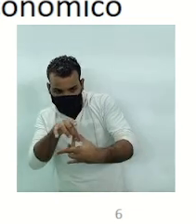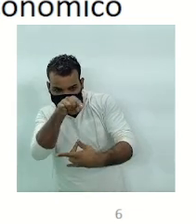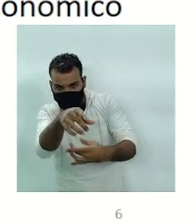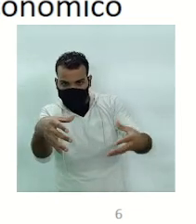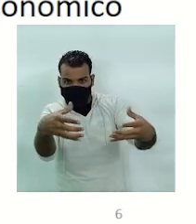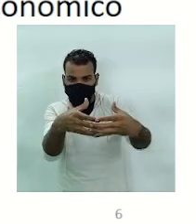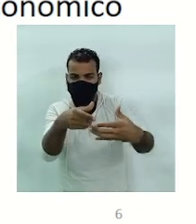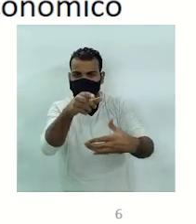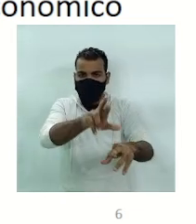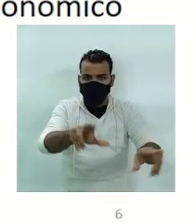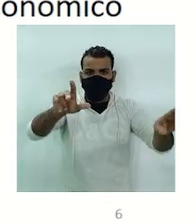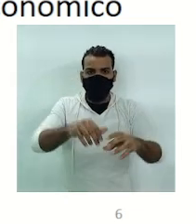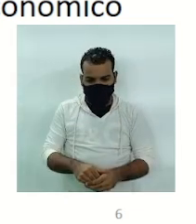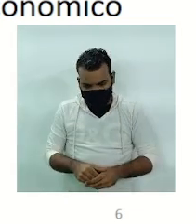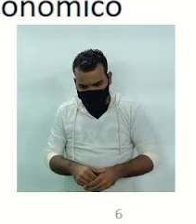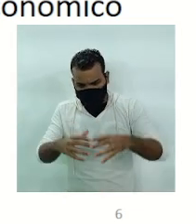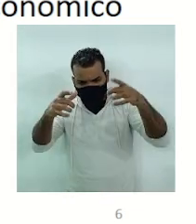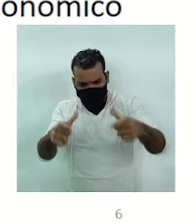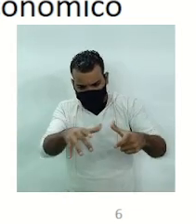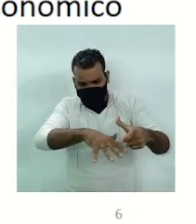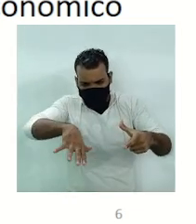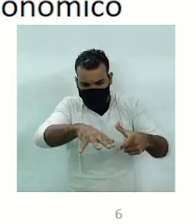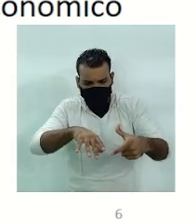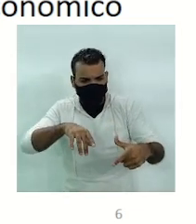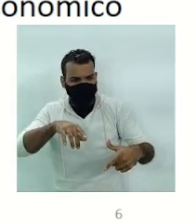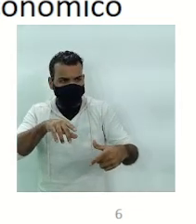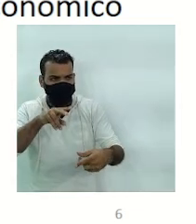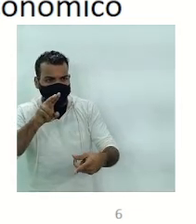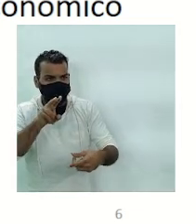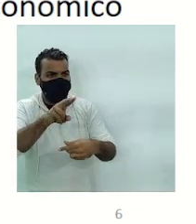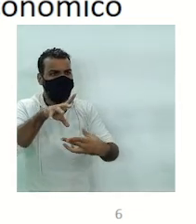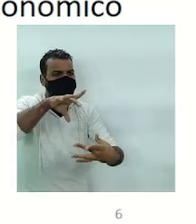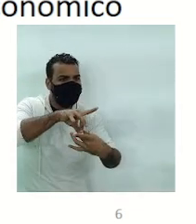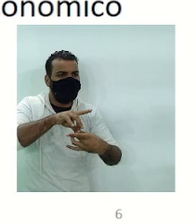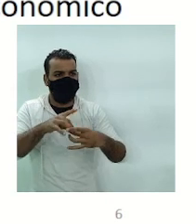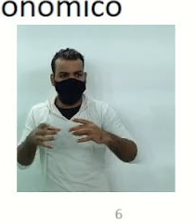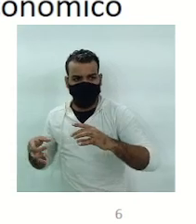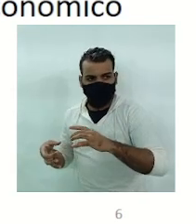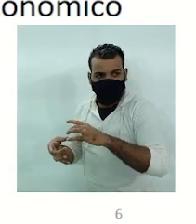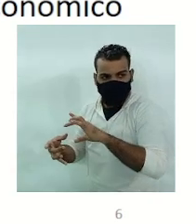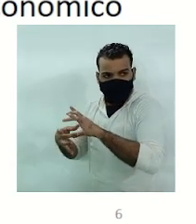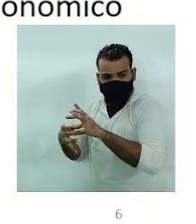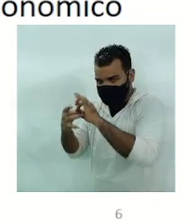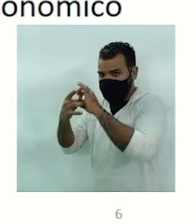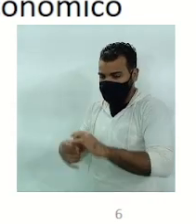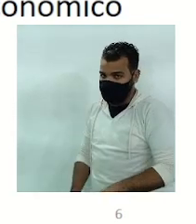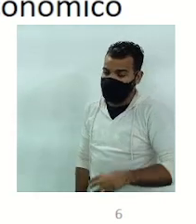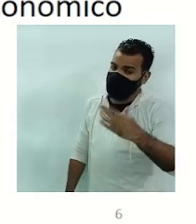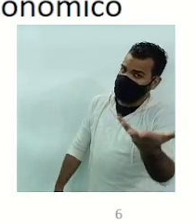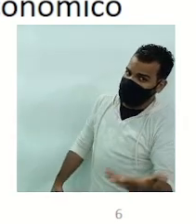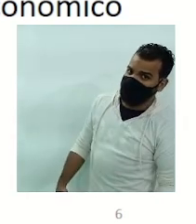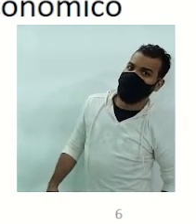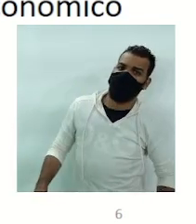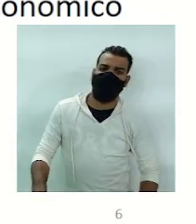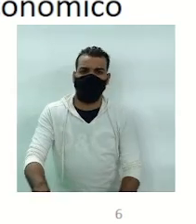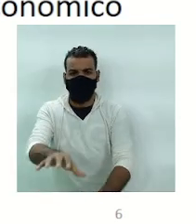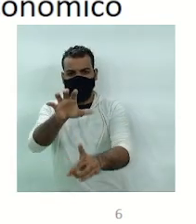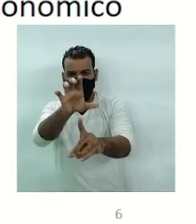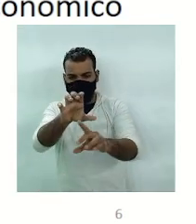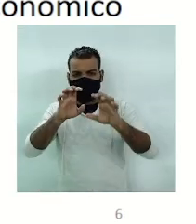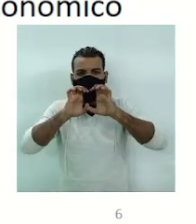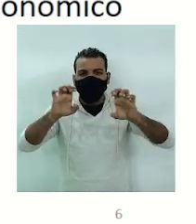e locais, né, denominados de reduções. Então, a evangelização